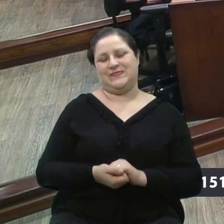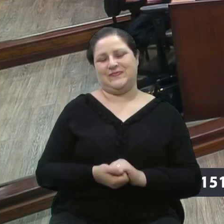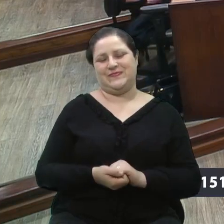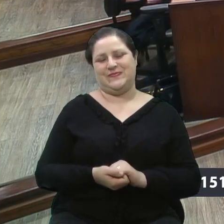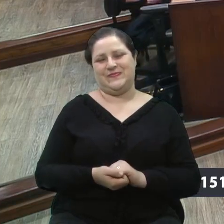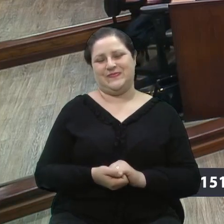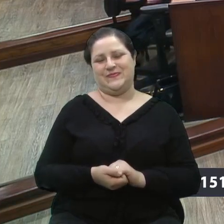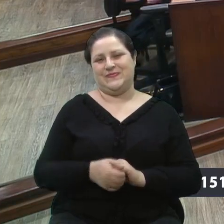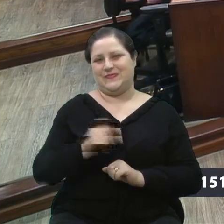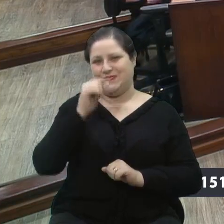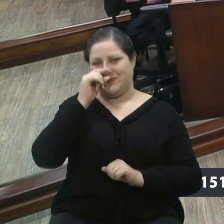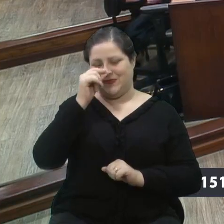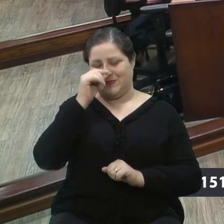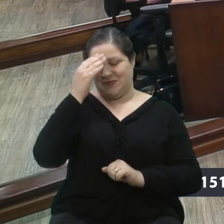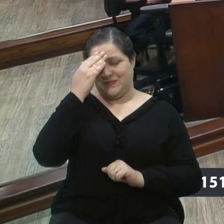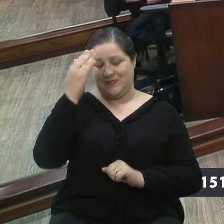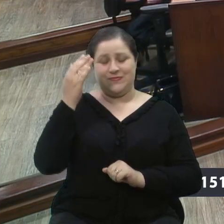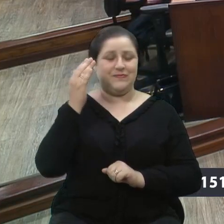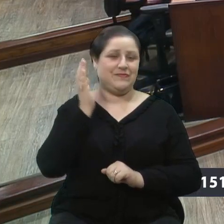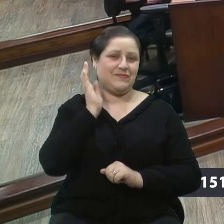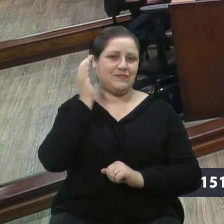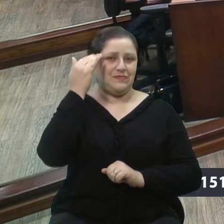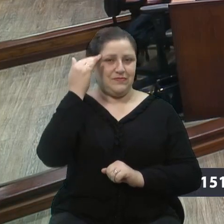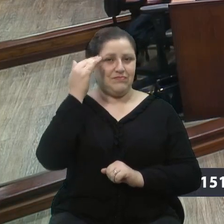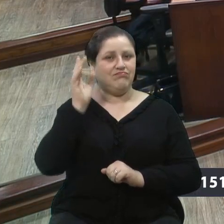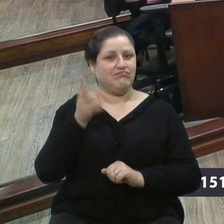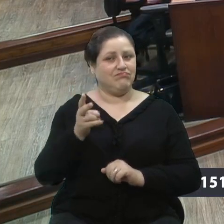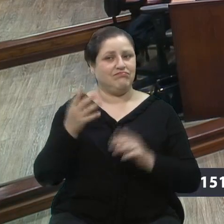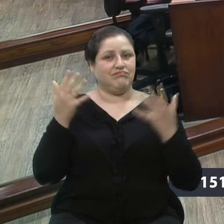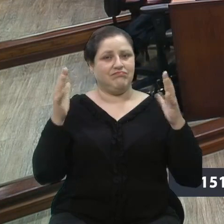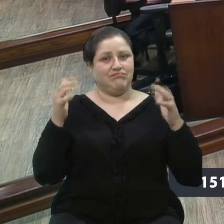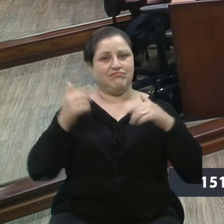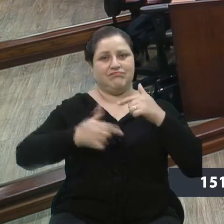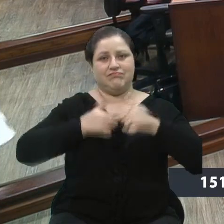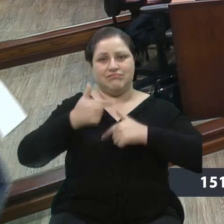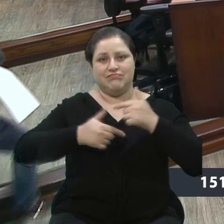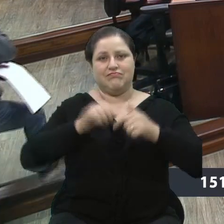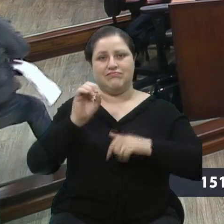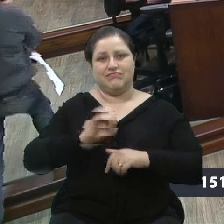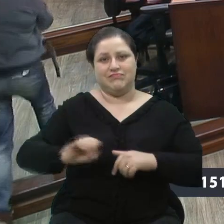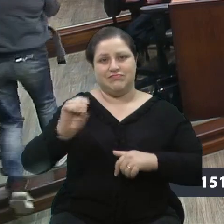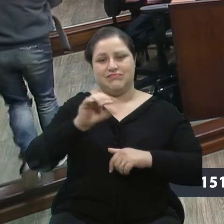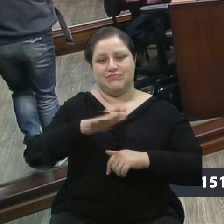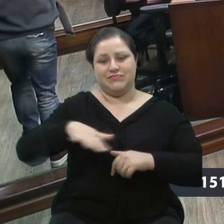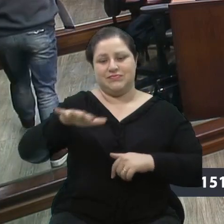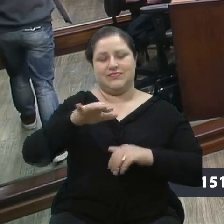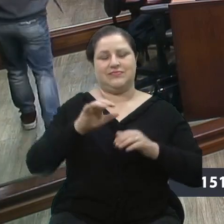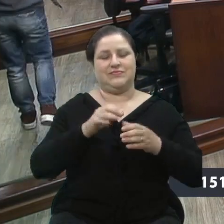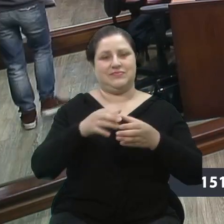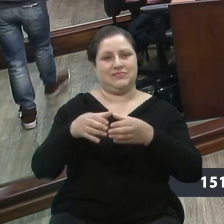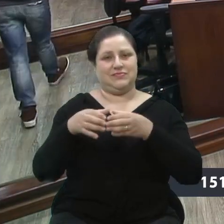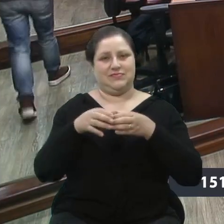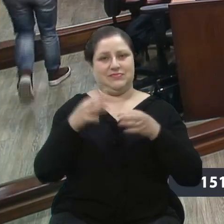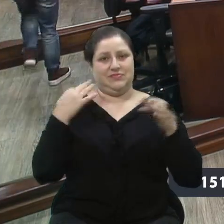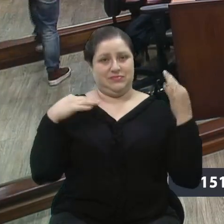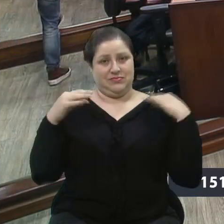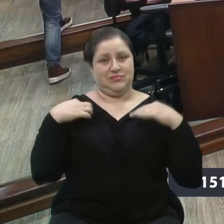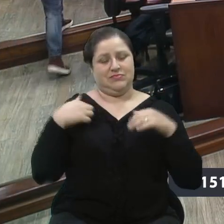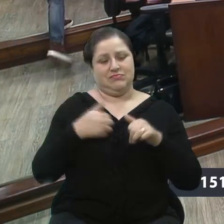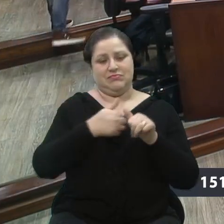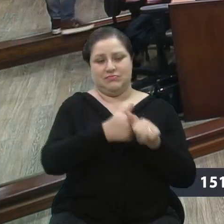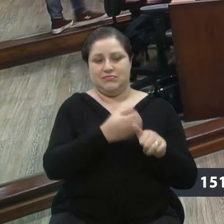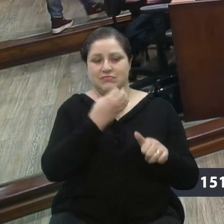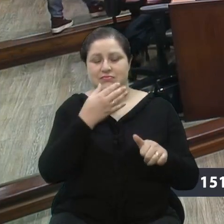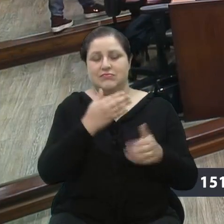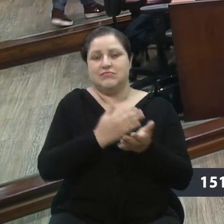Obrigado, vereador Felipe. Parabéns sempre pelo seu excelente trabalho na área do turismo, né? Eu acompanhei bem ali o